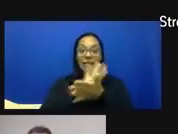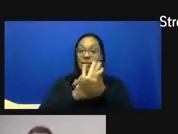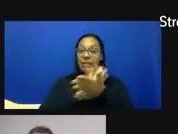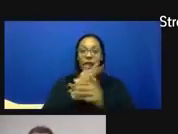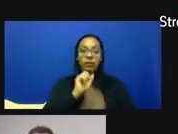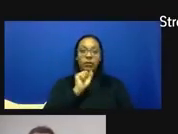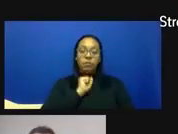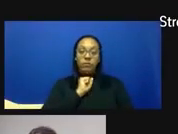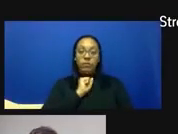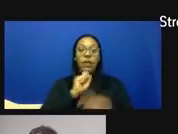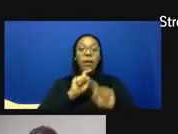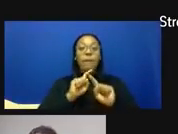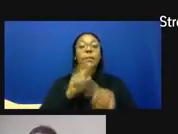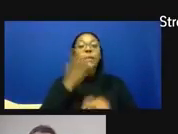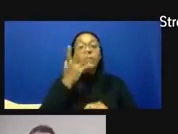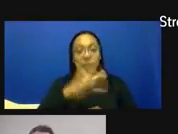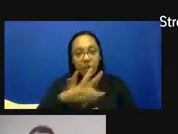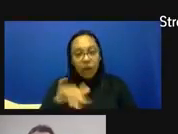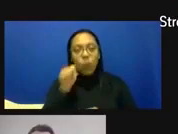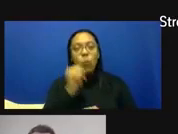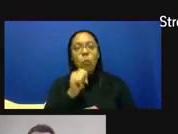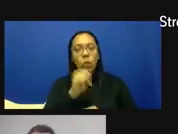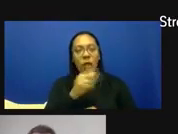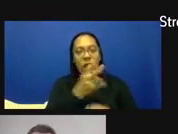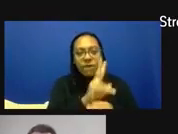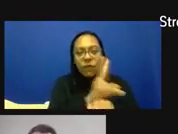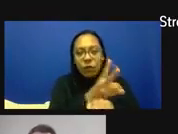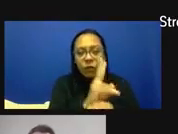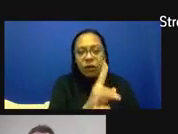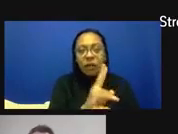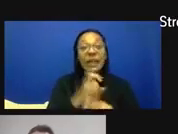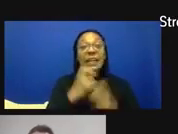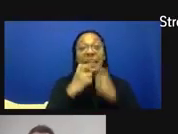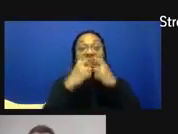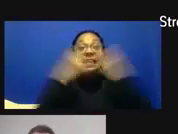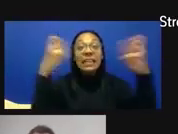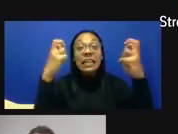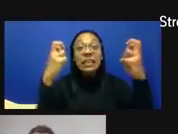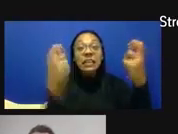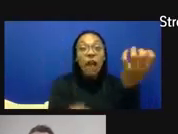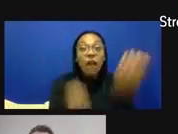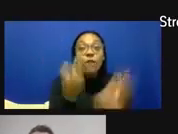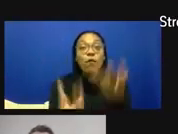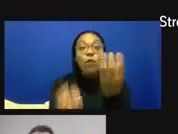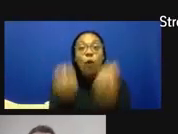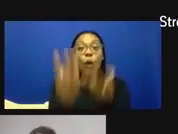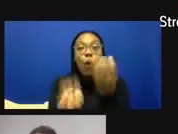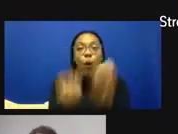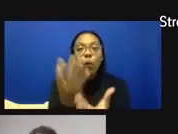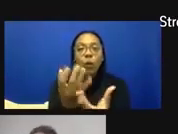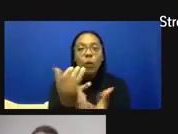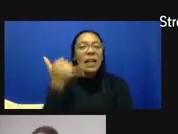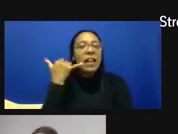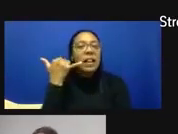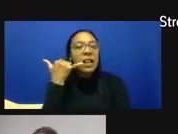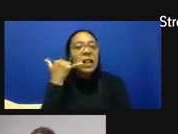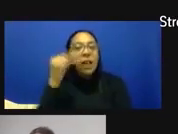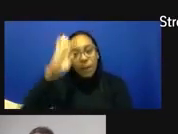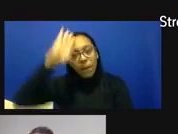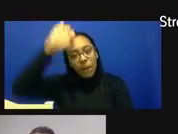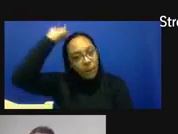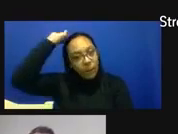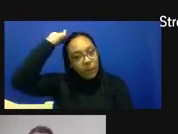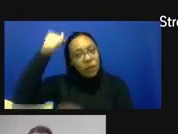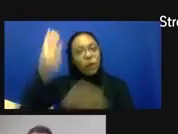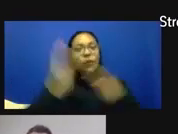preciso, criança, adolescente, a mulher também, vítima de violência doméstica, grita fogo, é fogo, liga para o bombeiro que alguém vai ligar e daí vai vir o